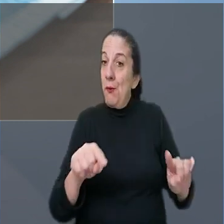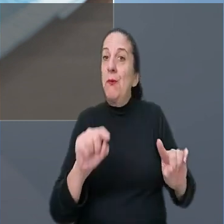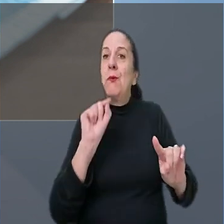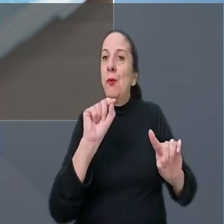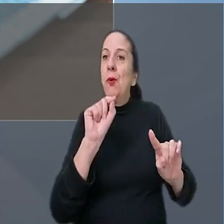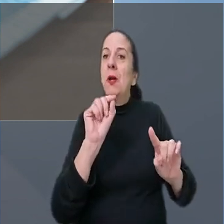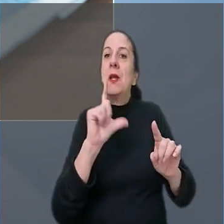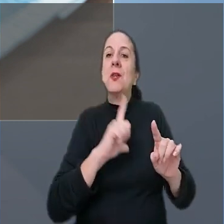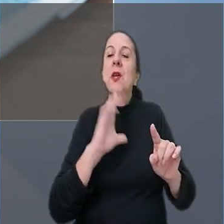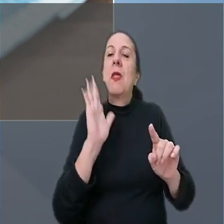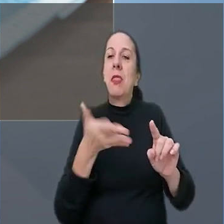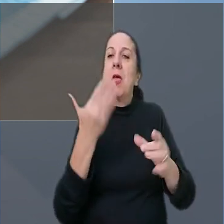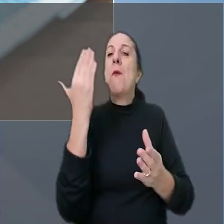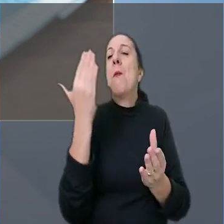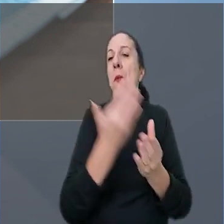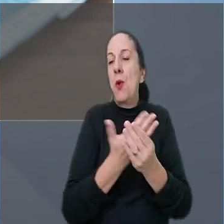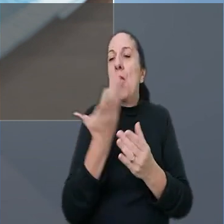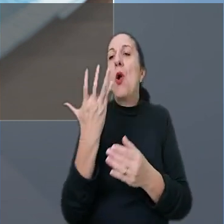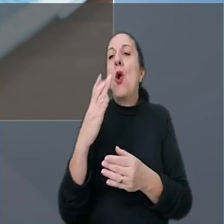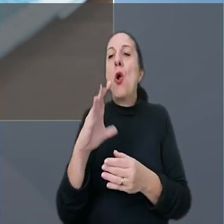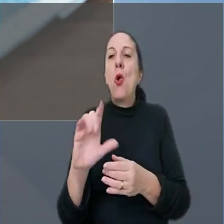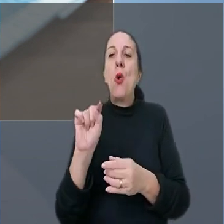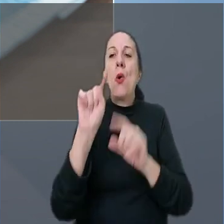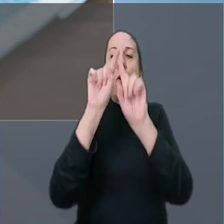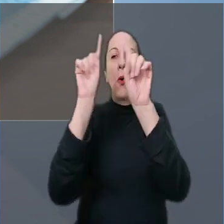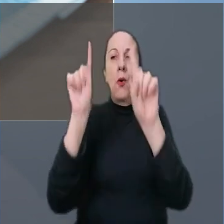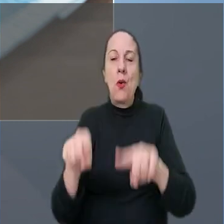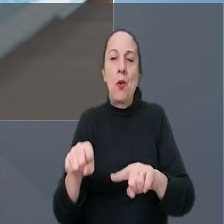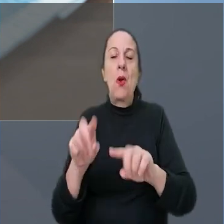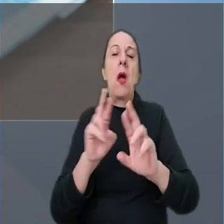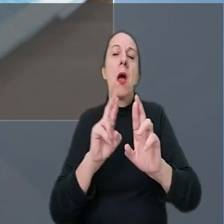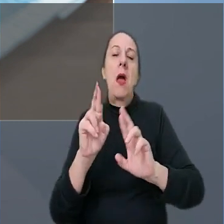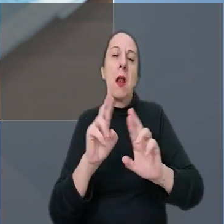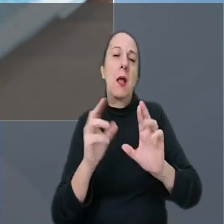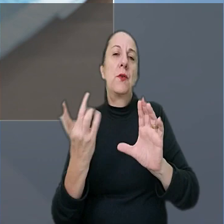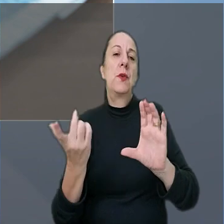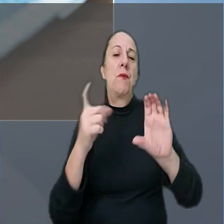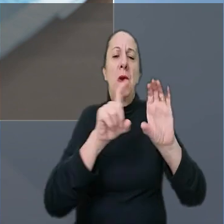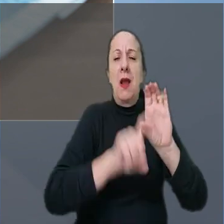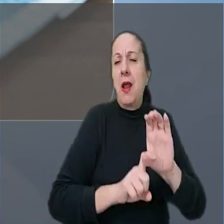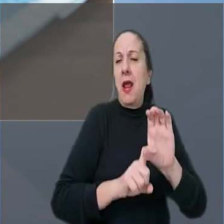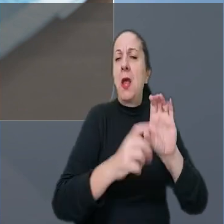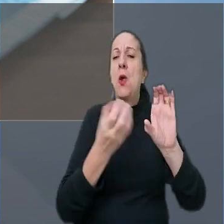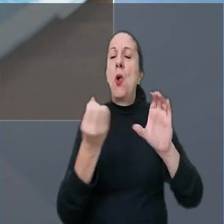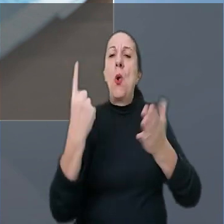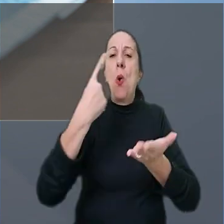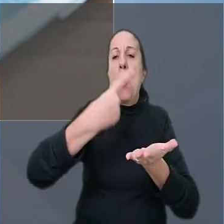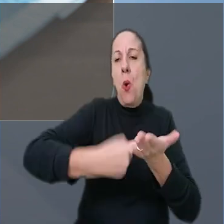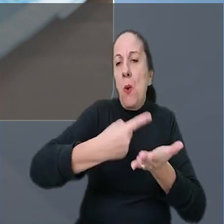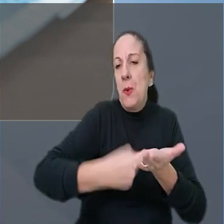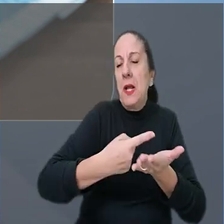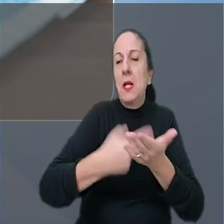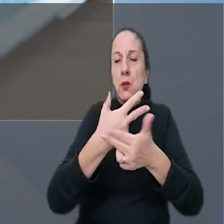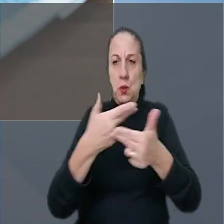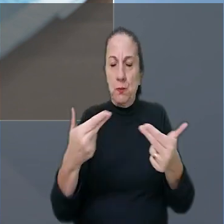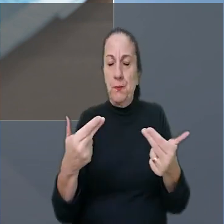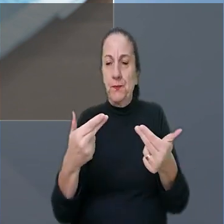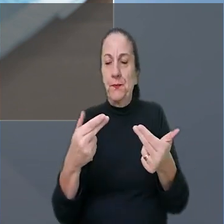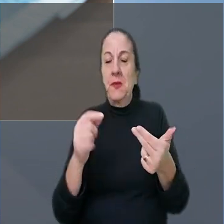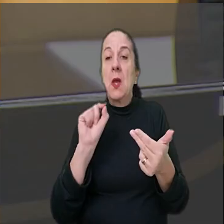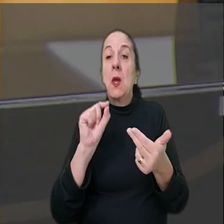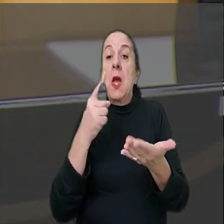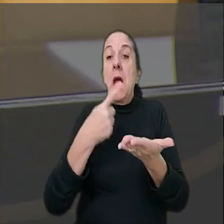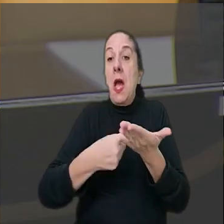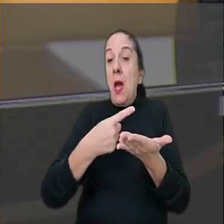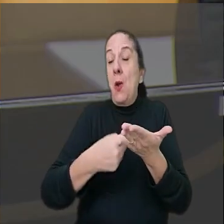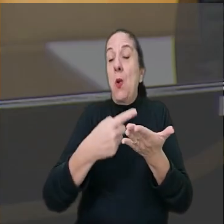a suspensão das execuções ajuizadas contra o devedor relativas a créditos ou obrigações sujeitos ao